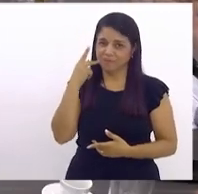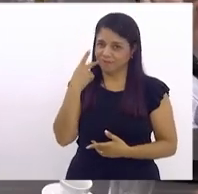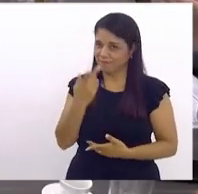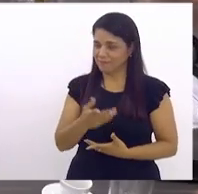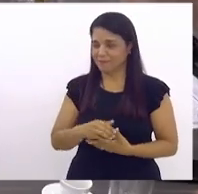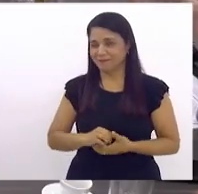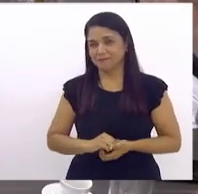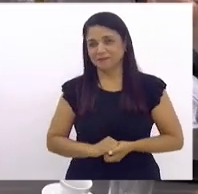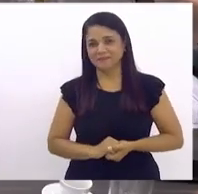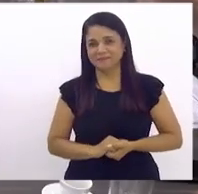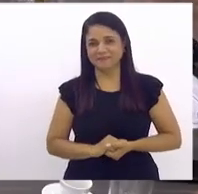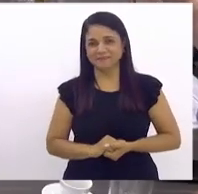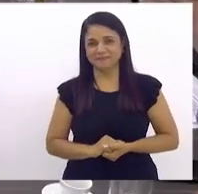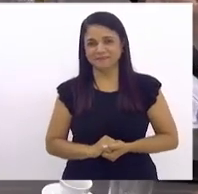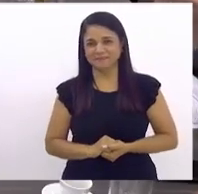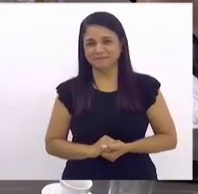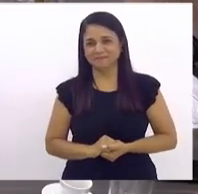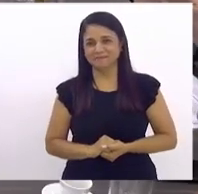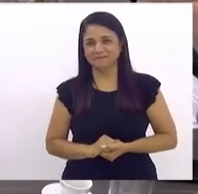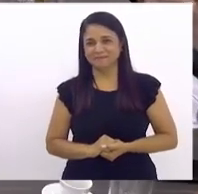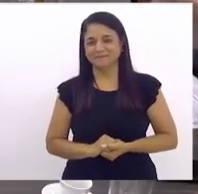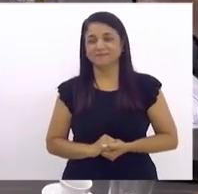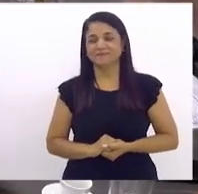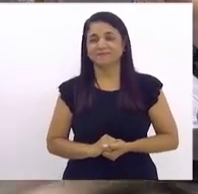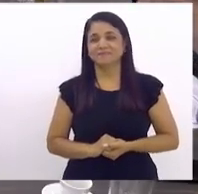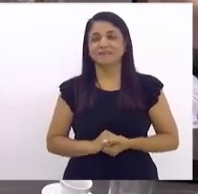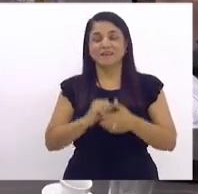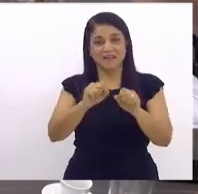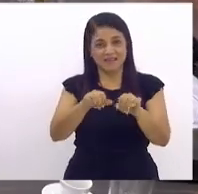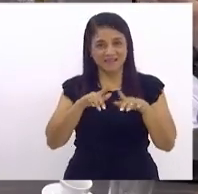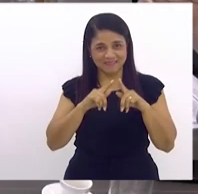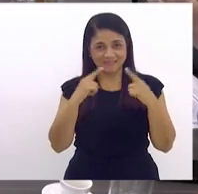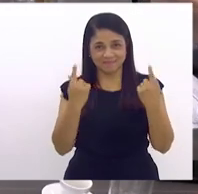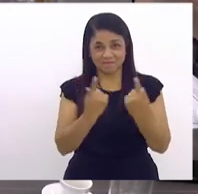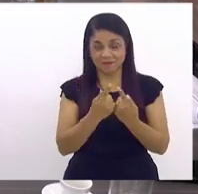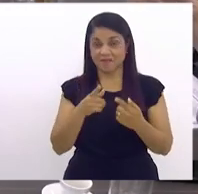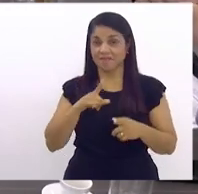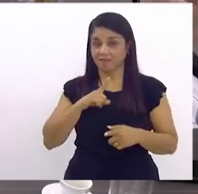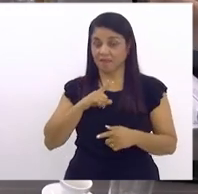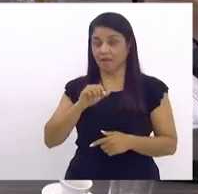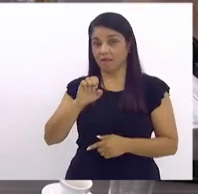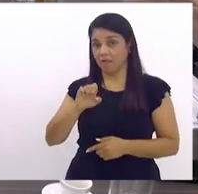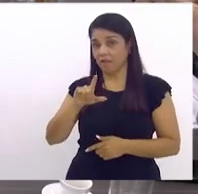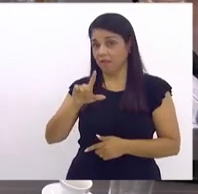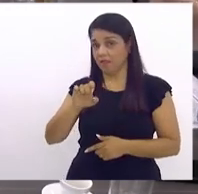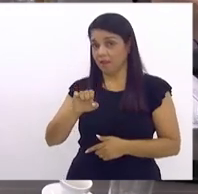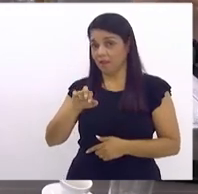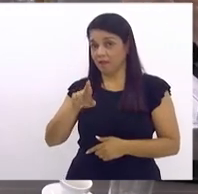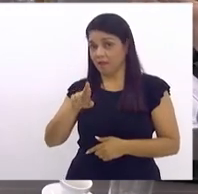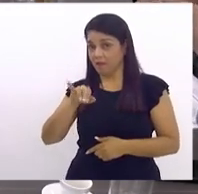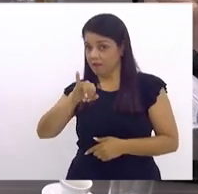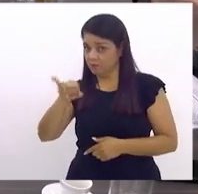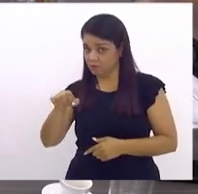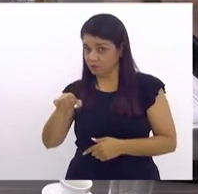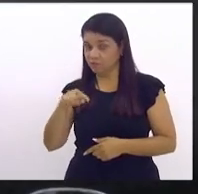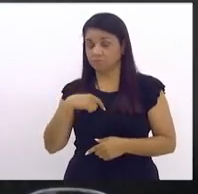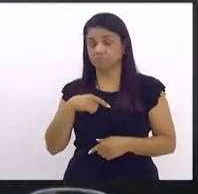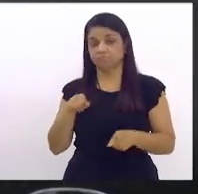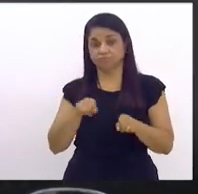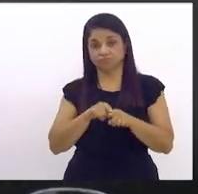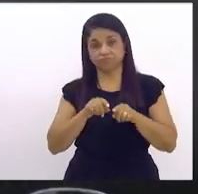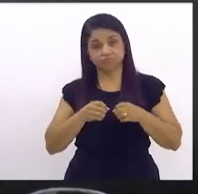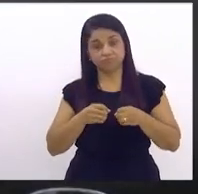observação, discutir, né? A Assembleia Legislativa tem a ELERJ, né? E a ELERJ promove